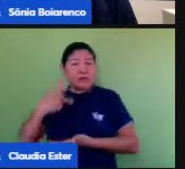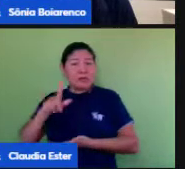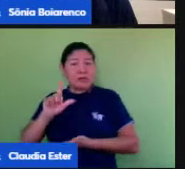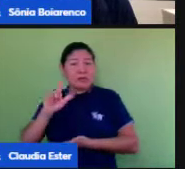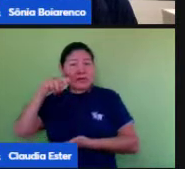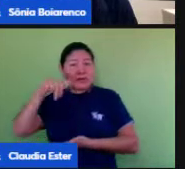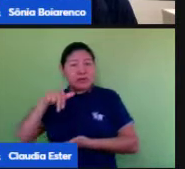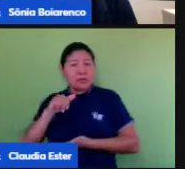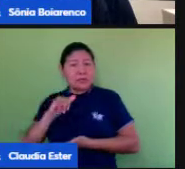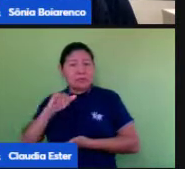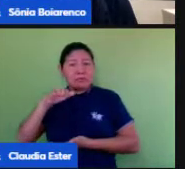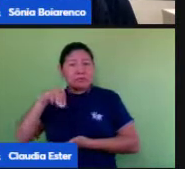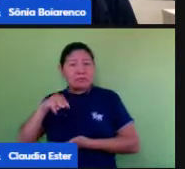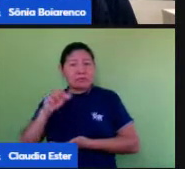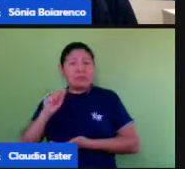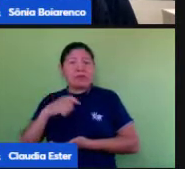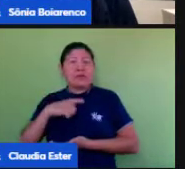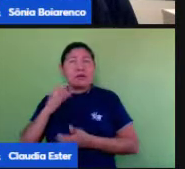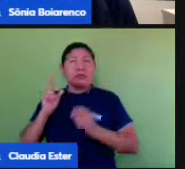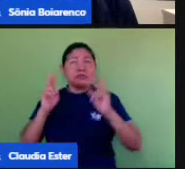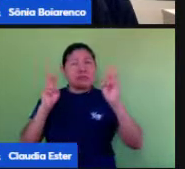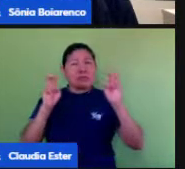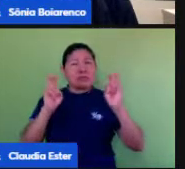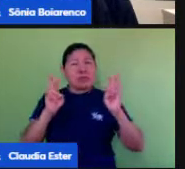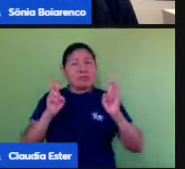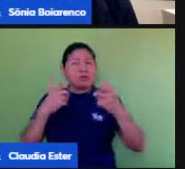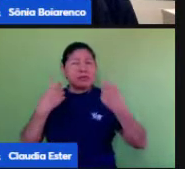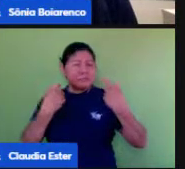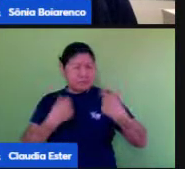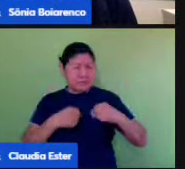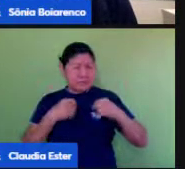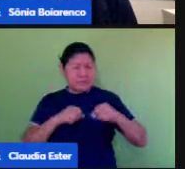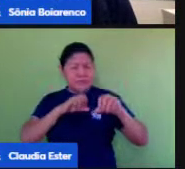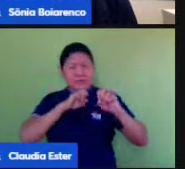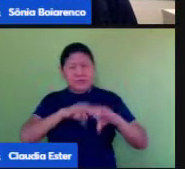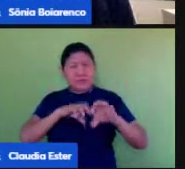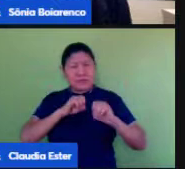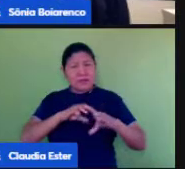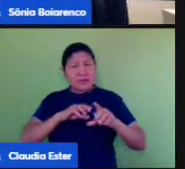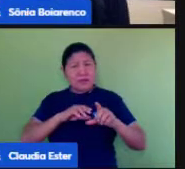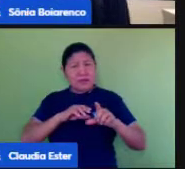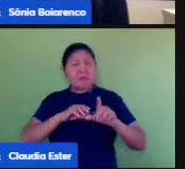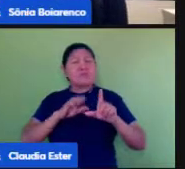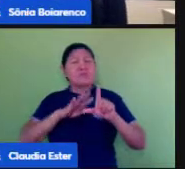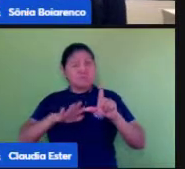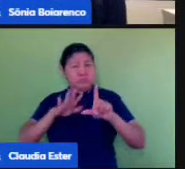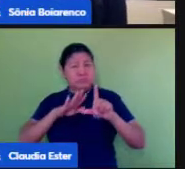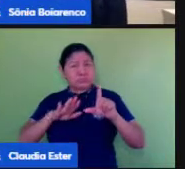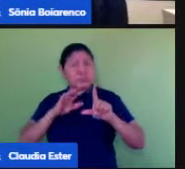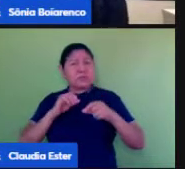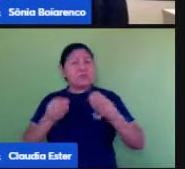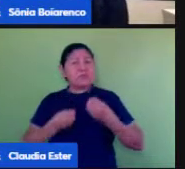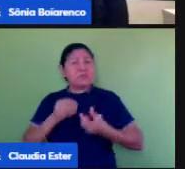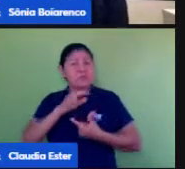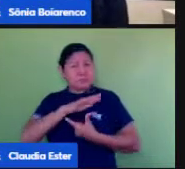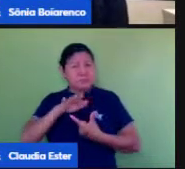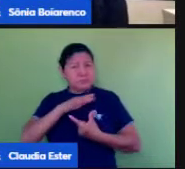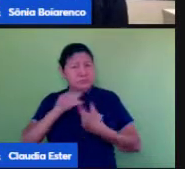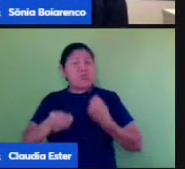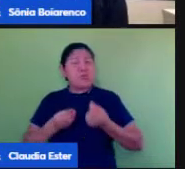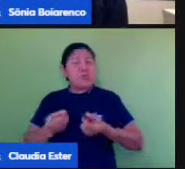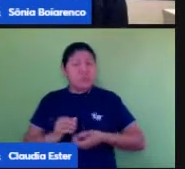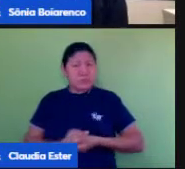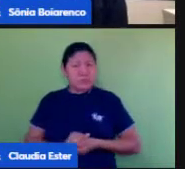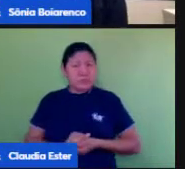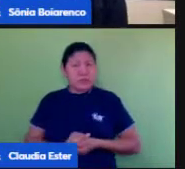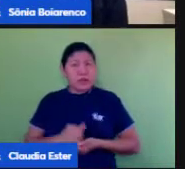como tema é preciso ensinar o letramento? Não basta ensinar a ler e a escrever? Então, a